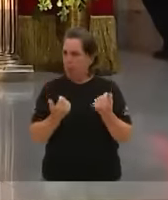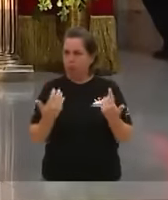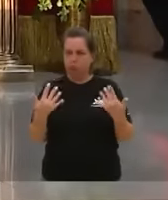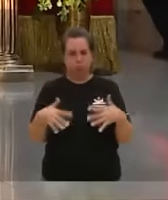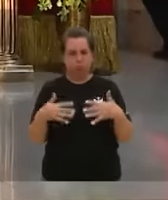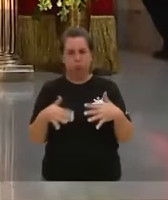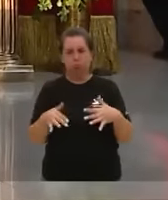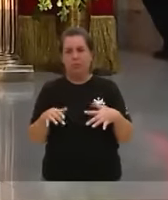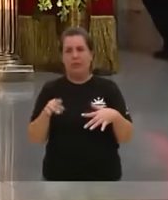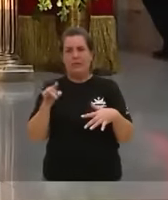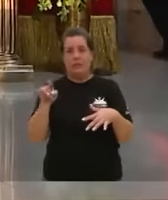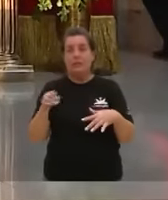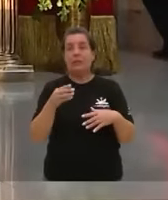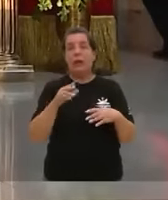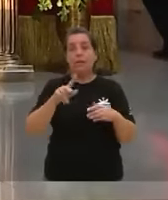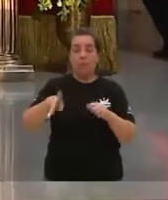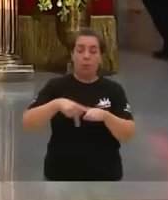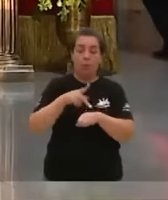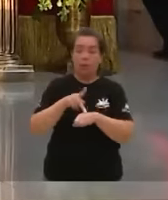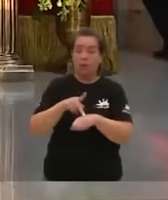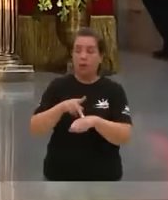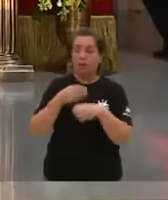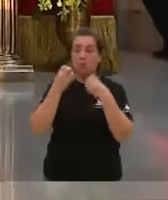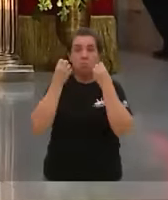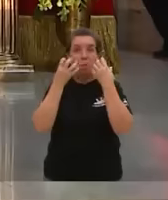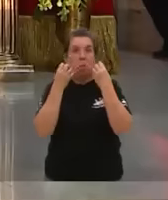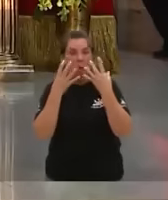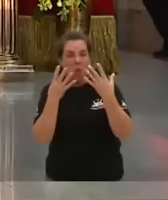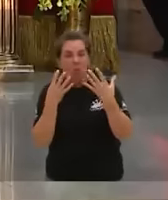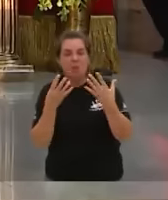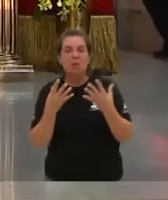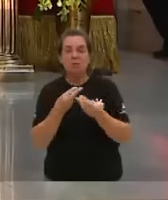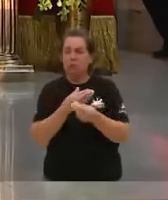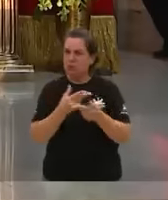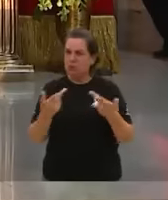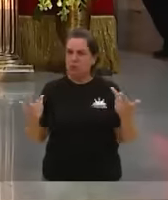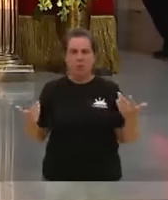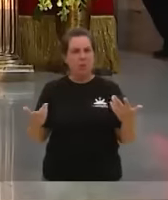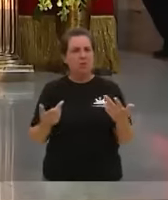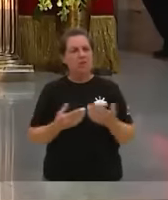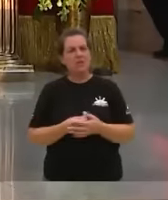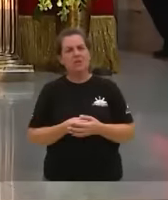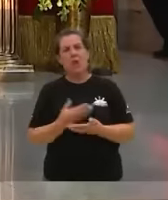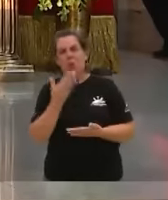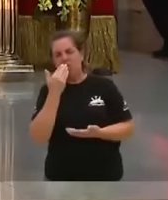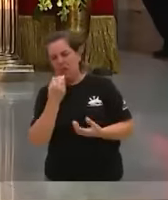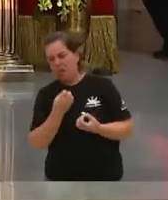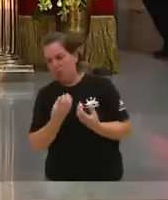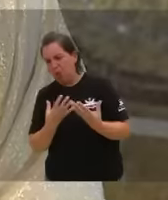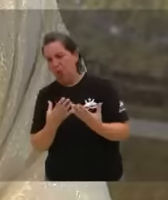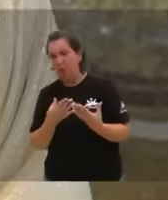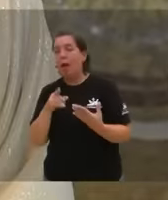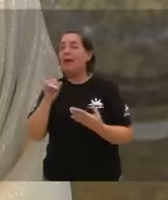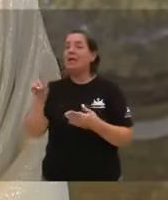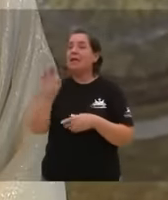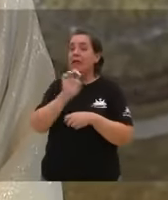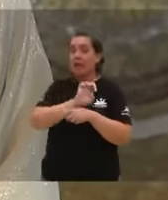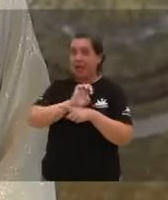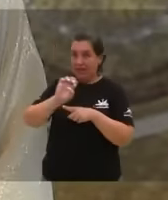não com ele, o país está próspero. um homem que fez muitos